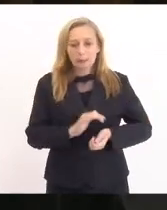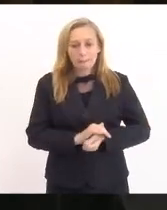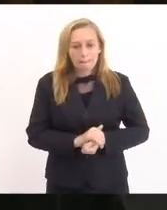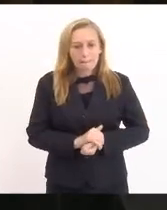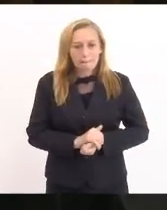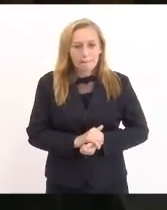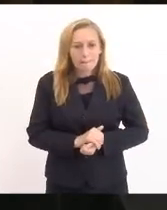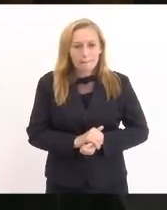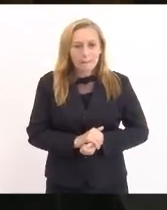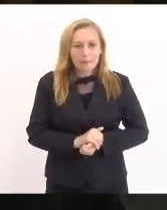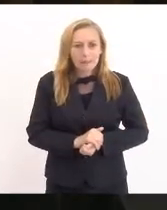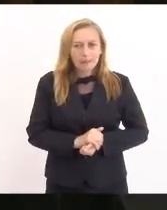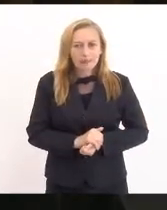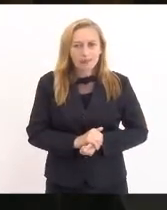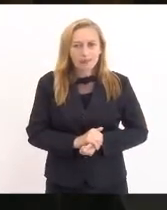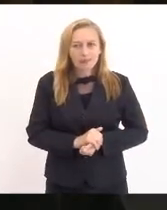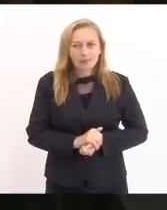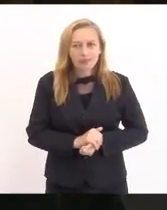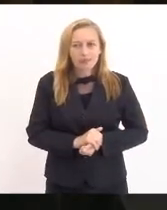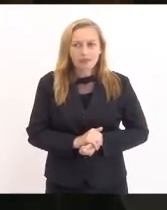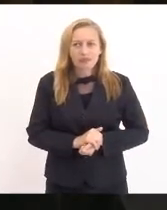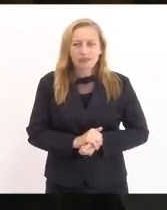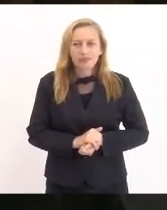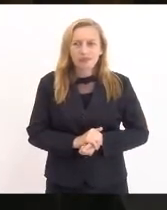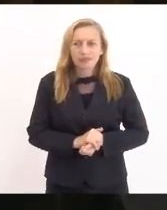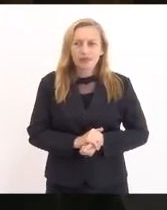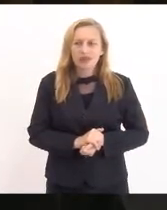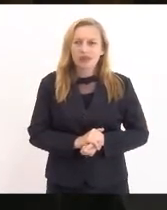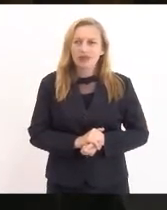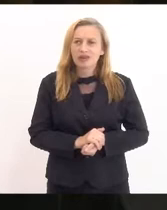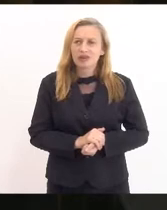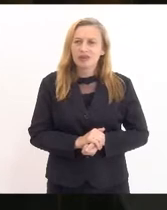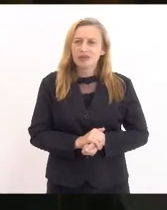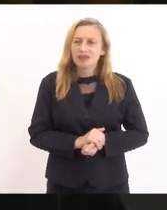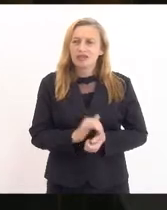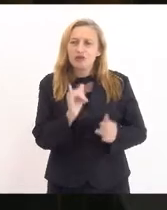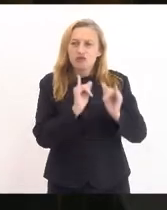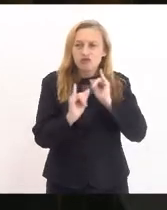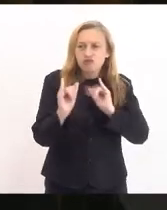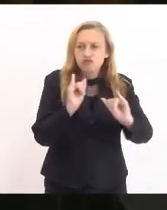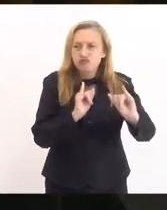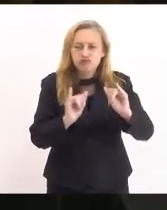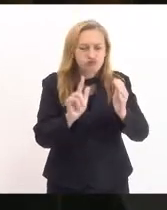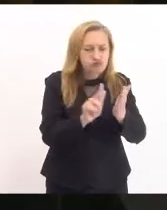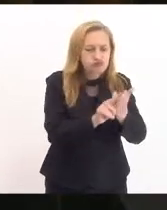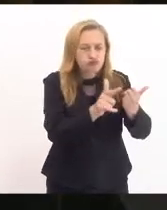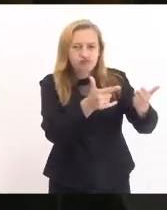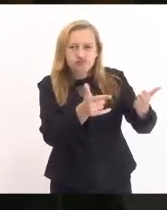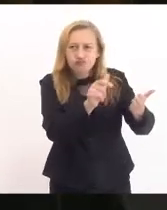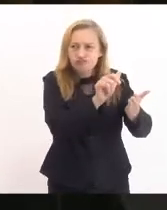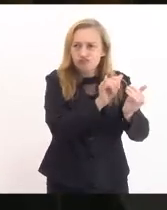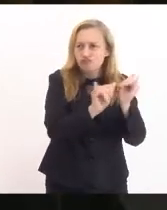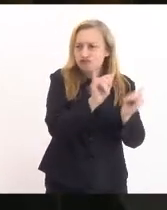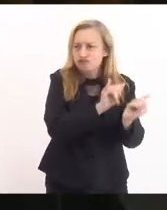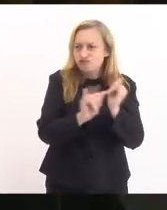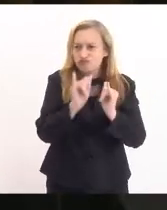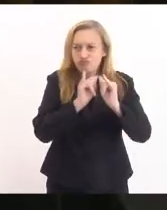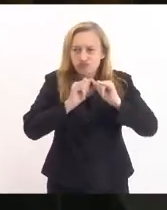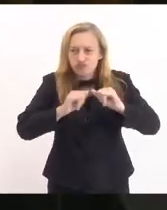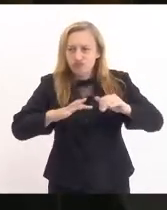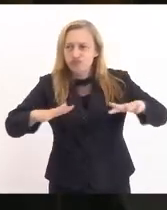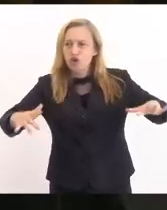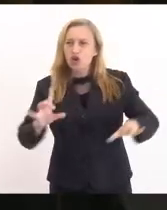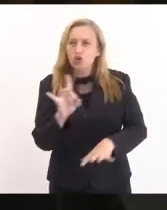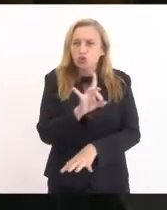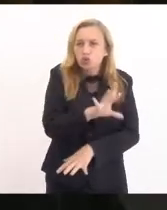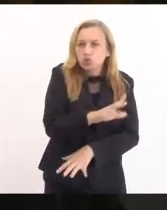que tem tomado conta do noticiário jornalístico nos